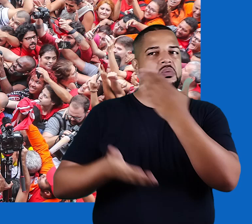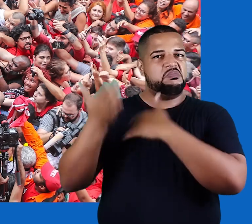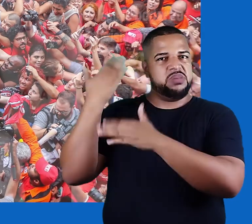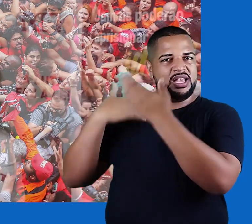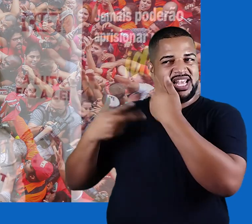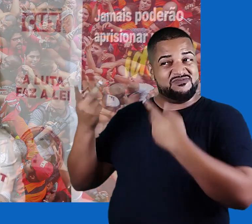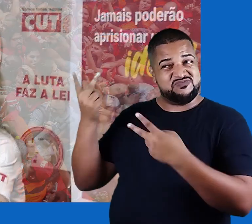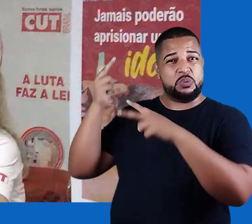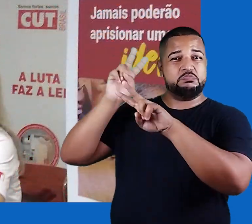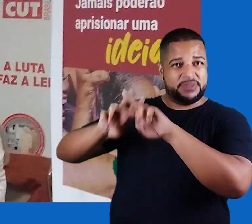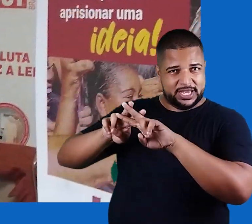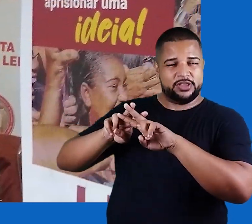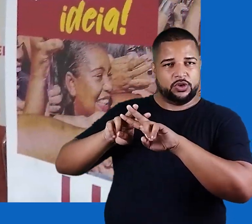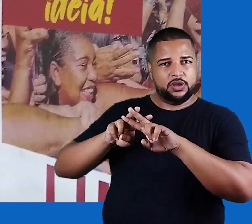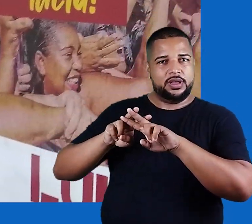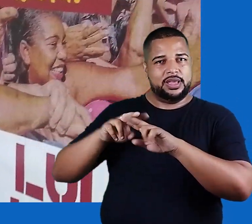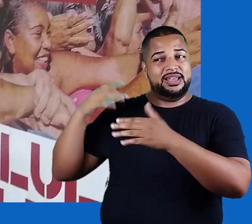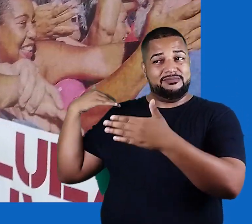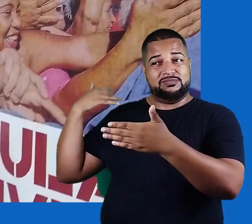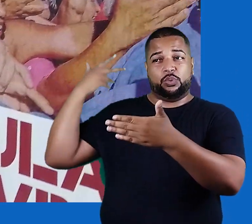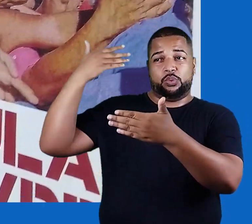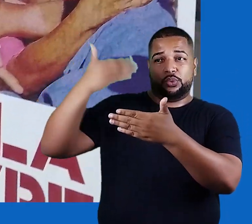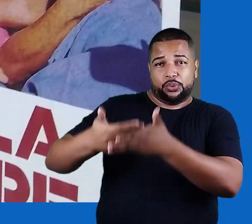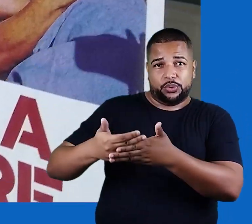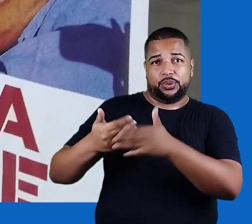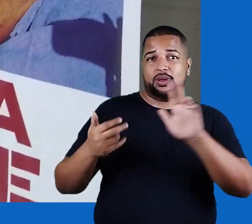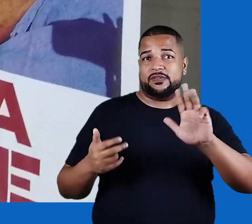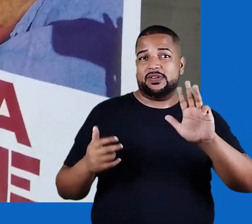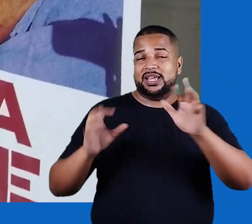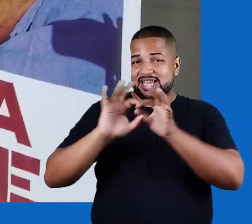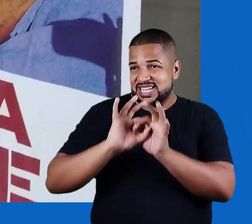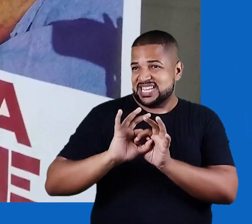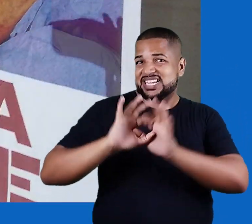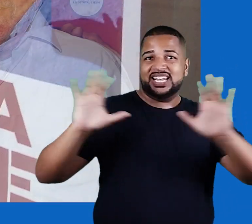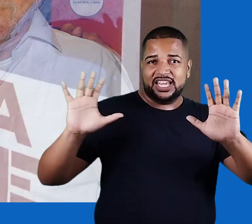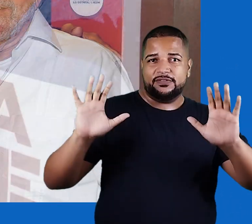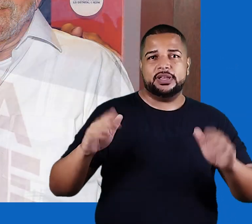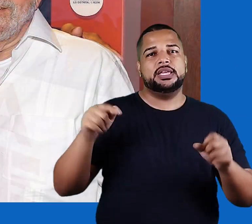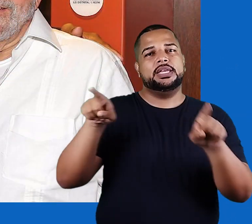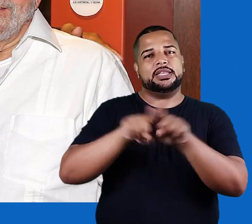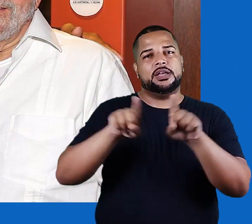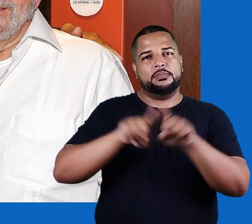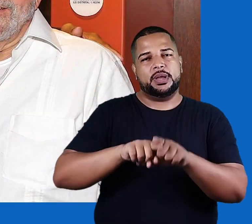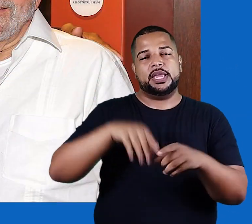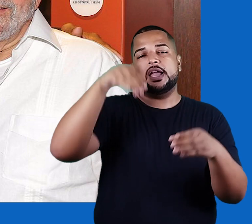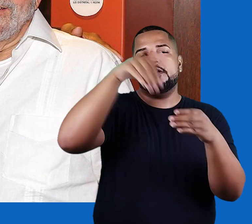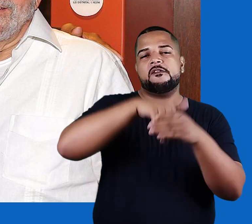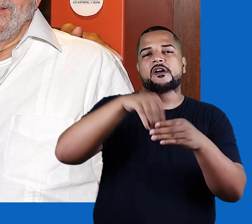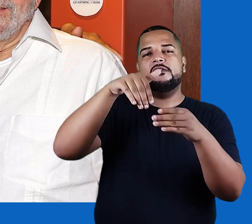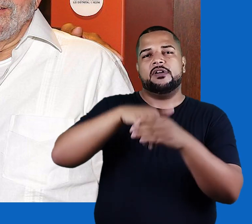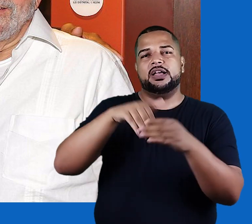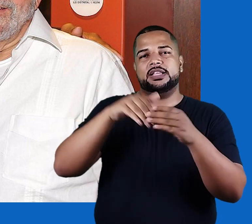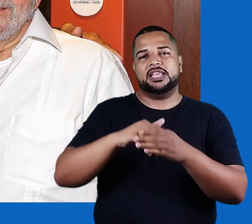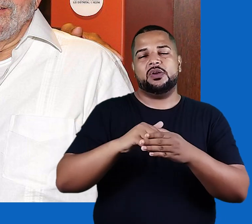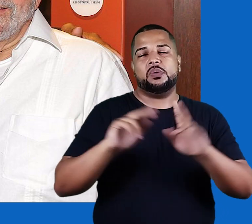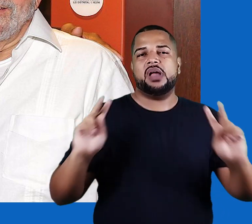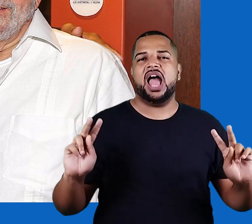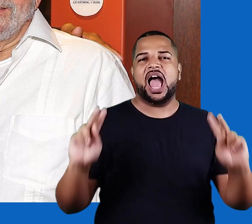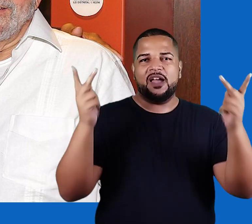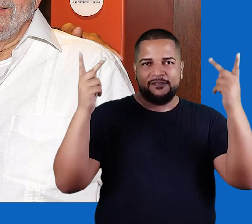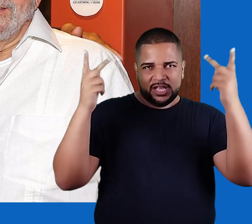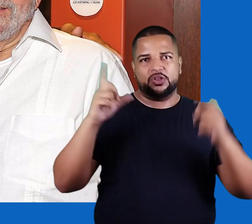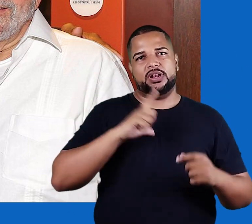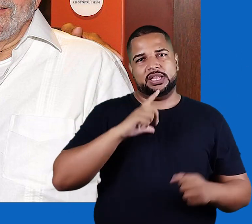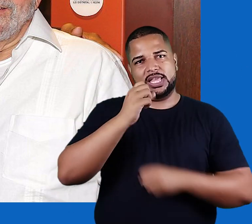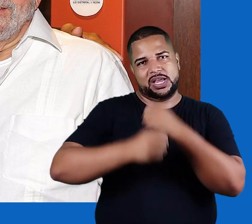sua prisão arbitrária até a campanha Lula Livre e a vitória épica nas eleições de